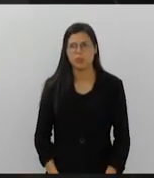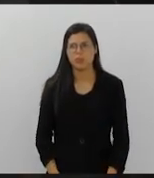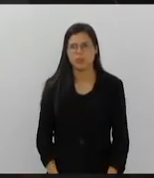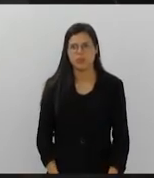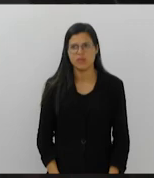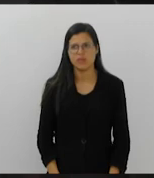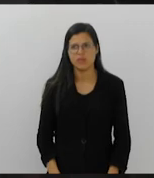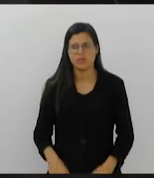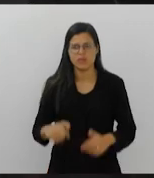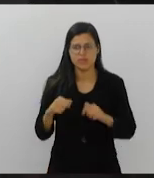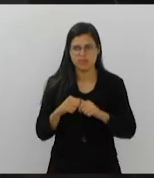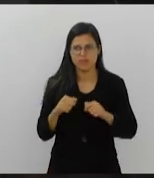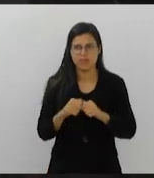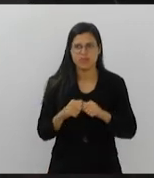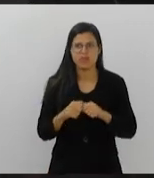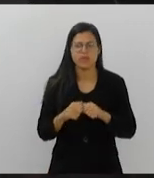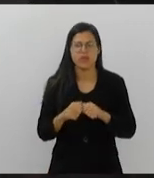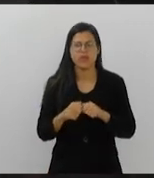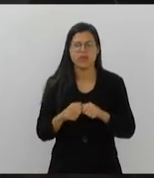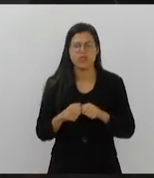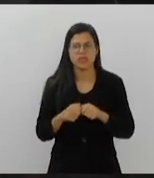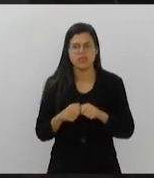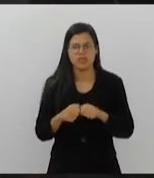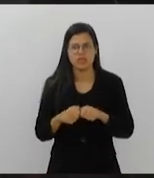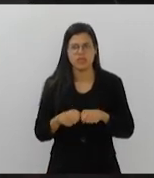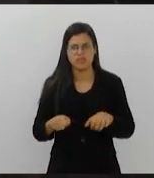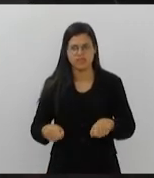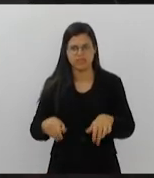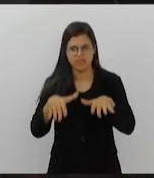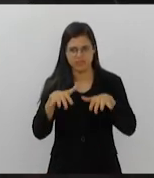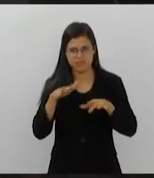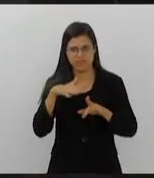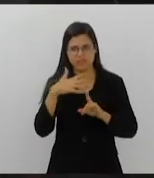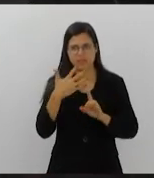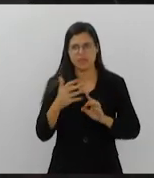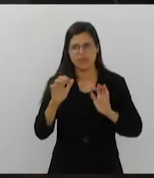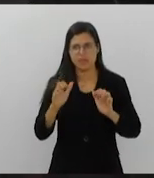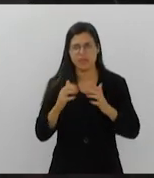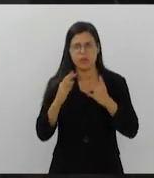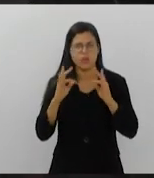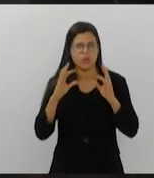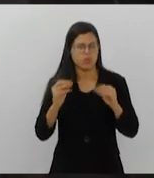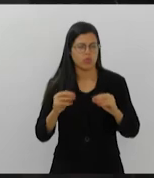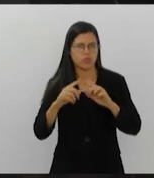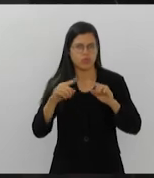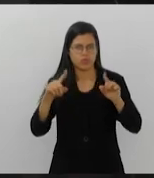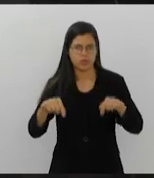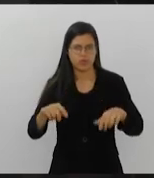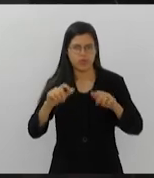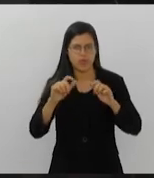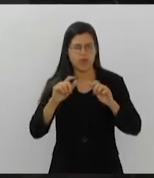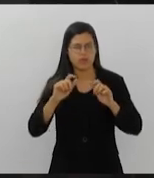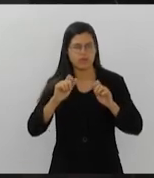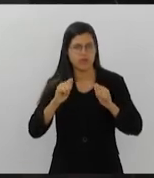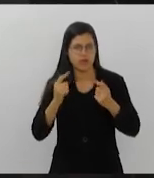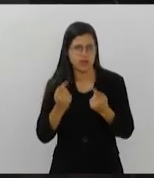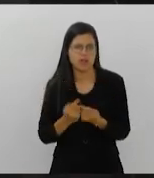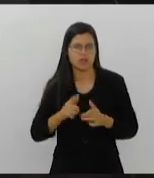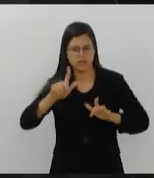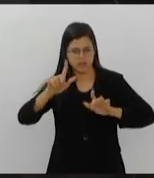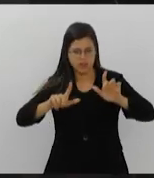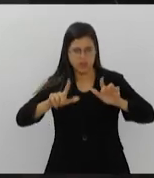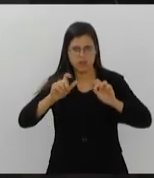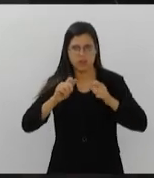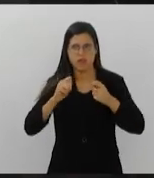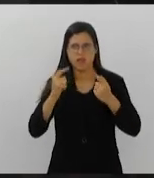as solenes, os eventos que a gente realiza, a todos os servidores dessa casa, TV Alerge,